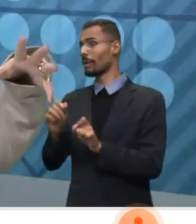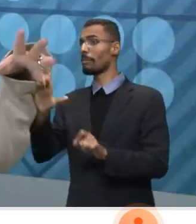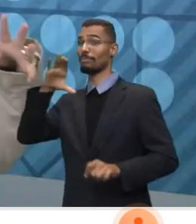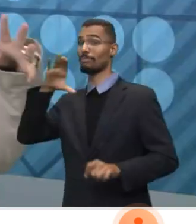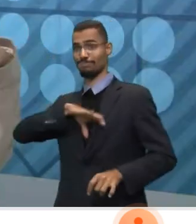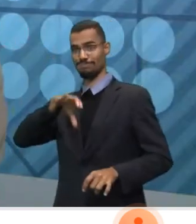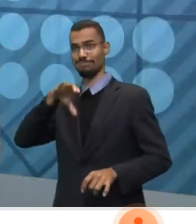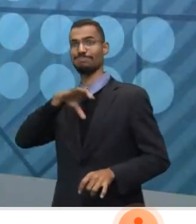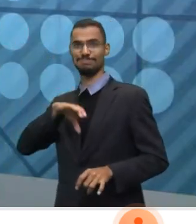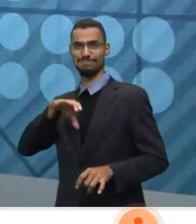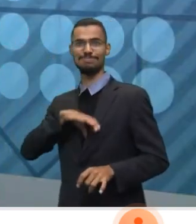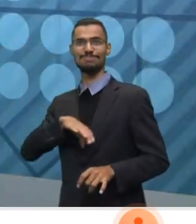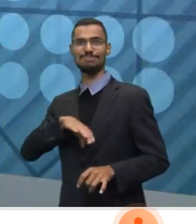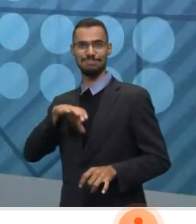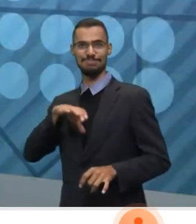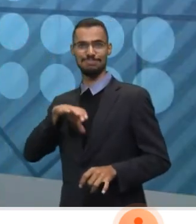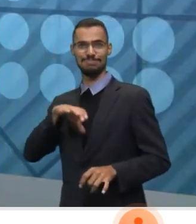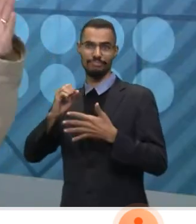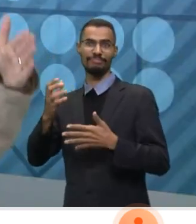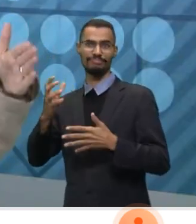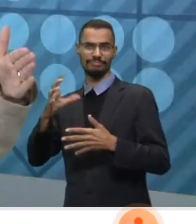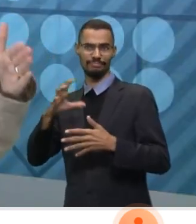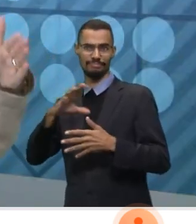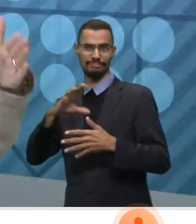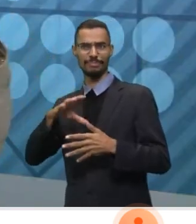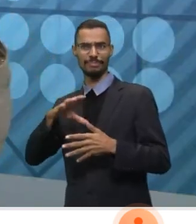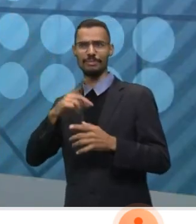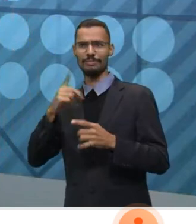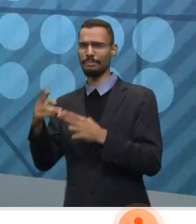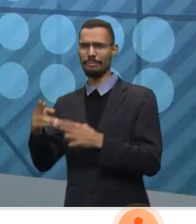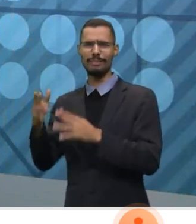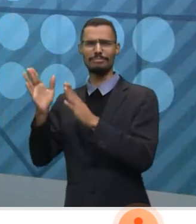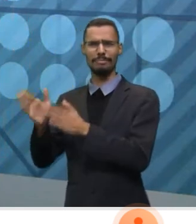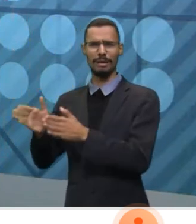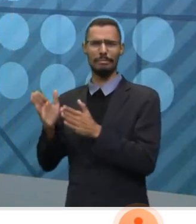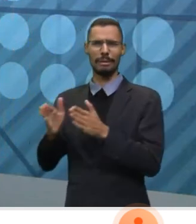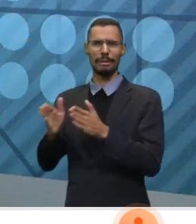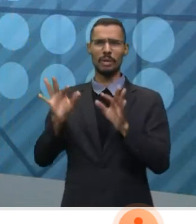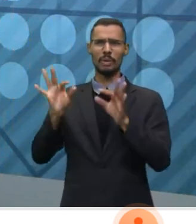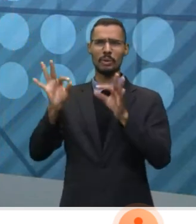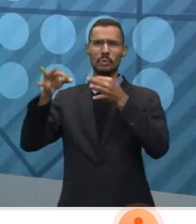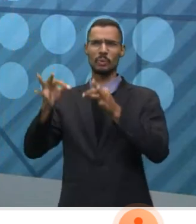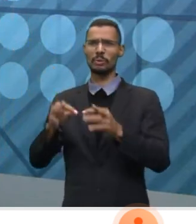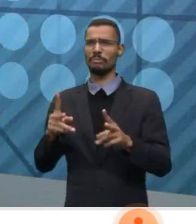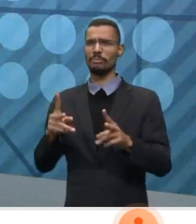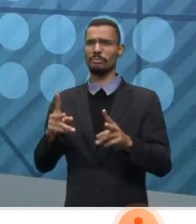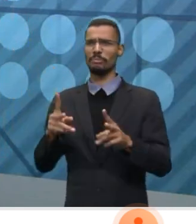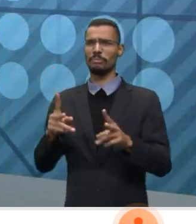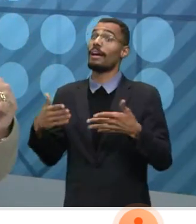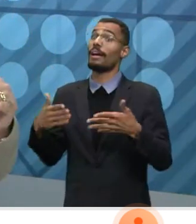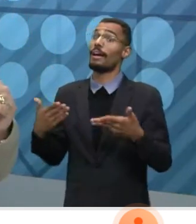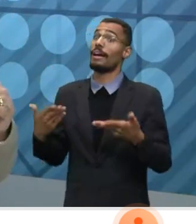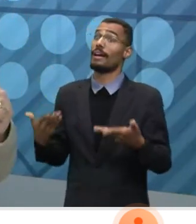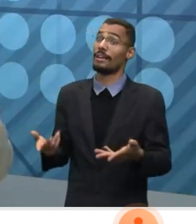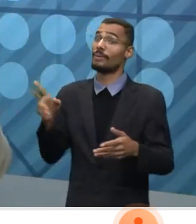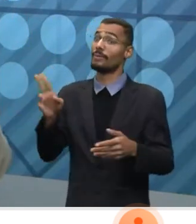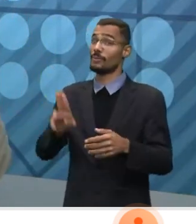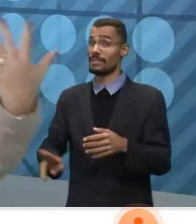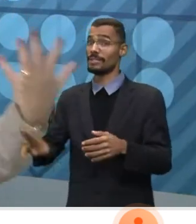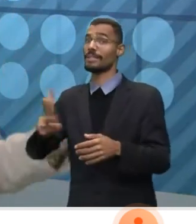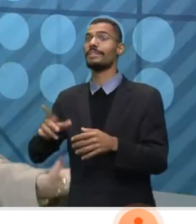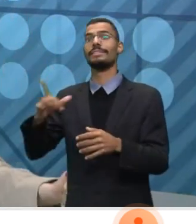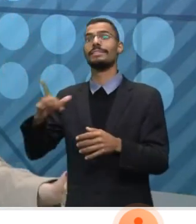português, né, sinalizado, porque ela seguiu a mesma estrutura. Quando ela deveria utilizar